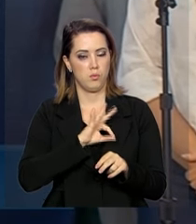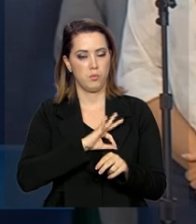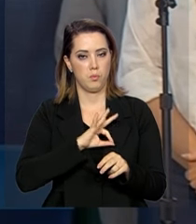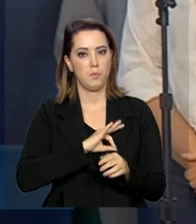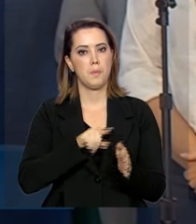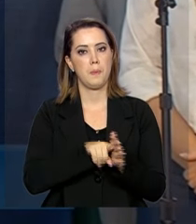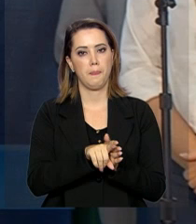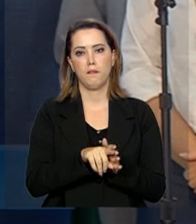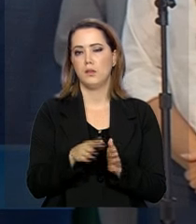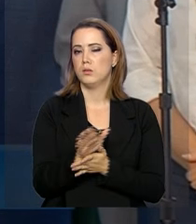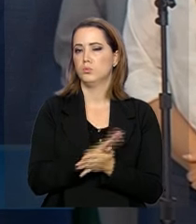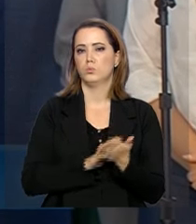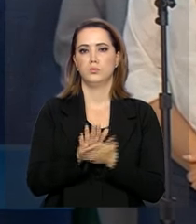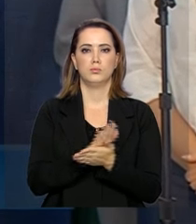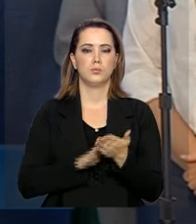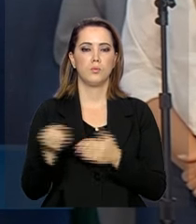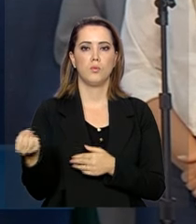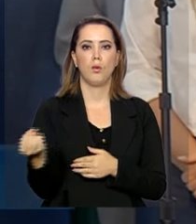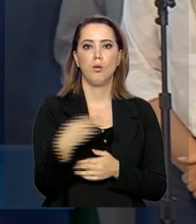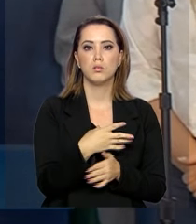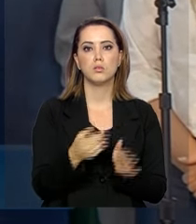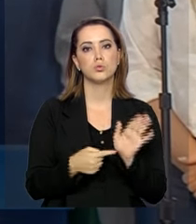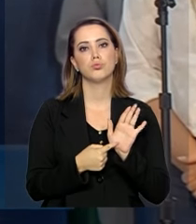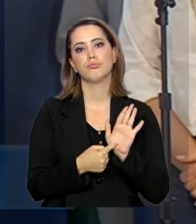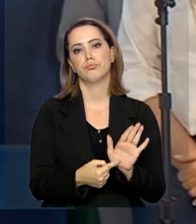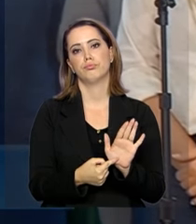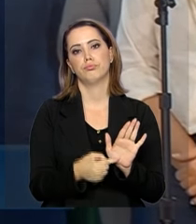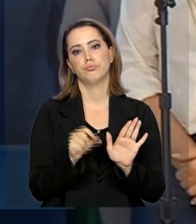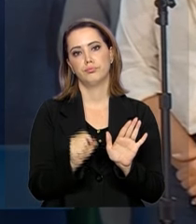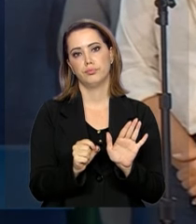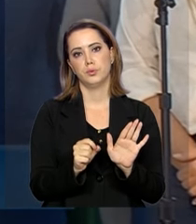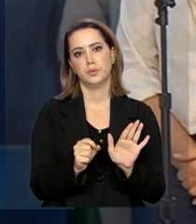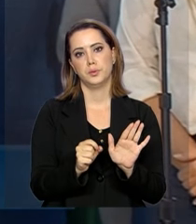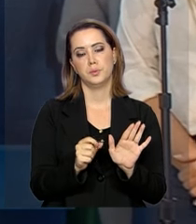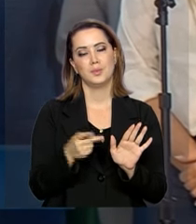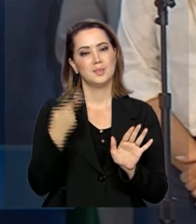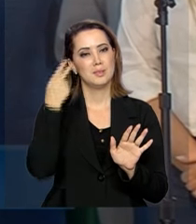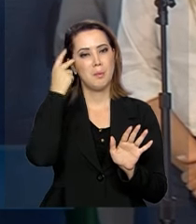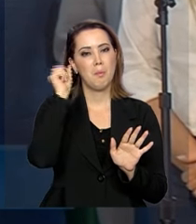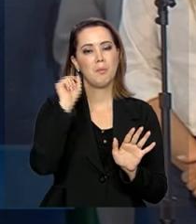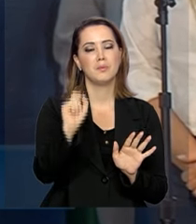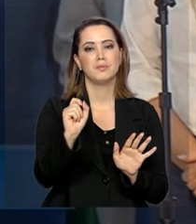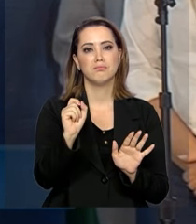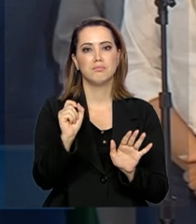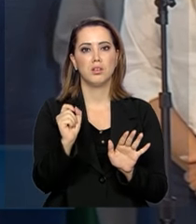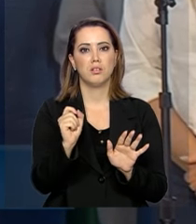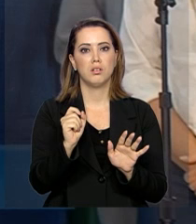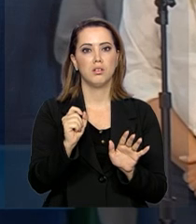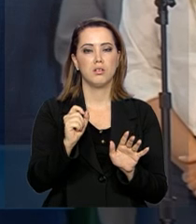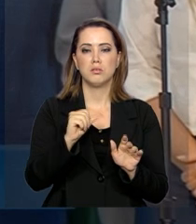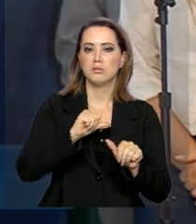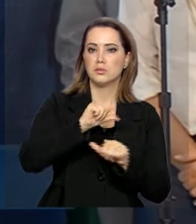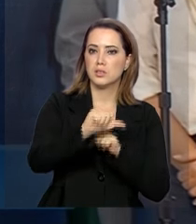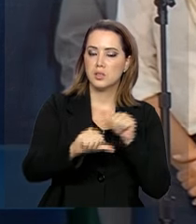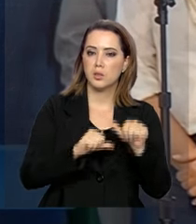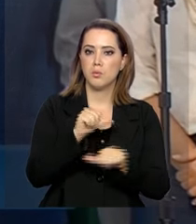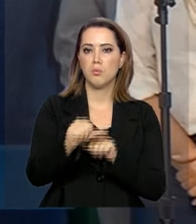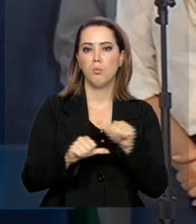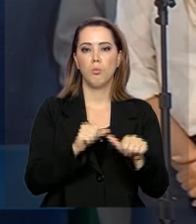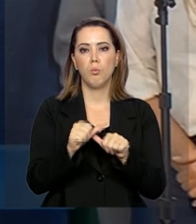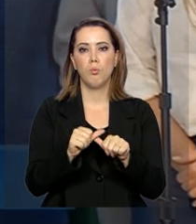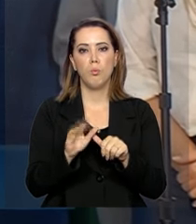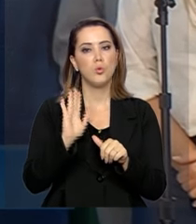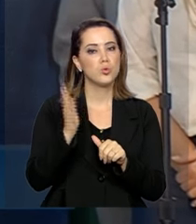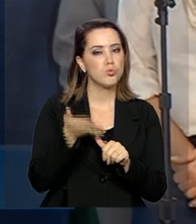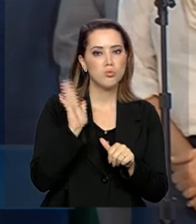nenhum elemento novo foi apresentado de forma a propiciar qualquer alteração acerca dessa